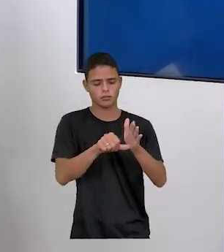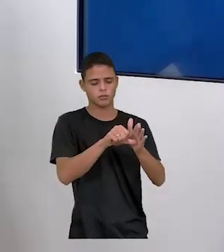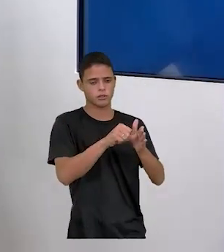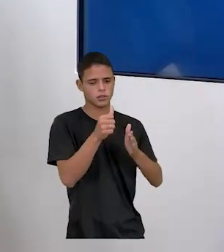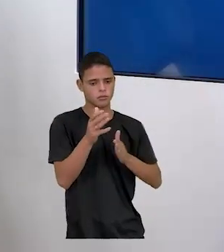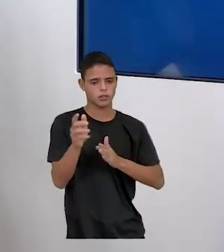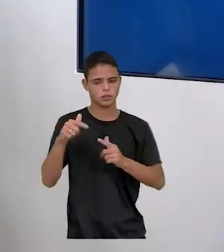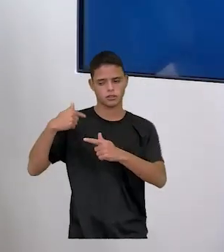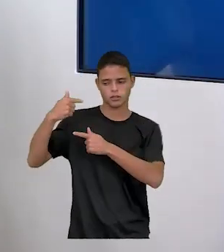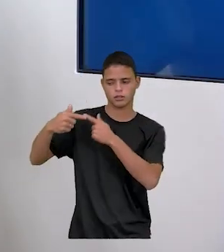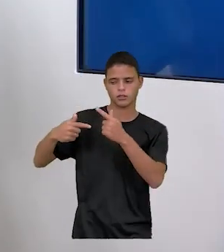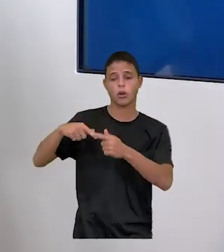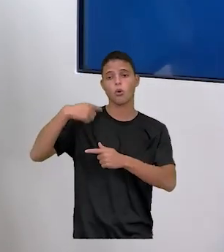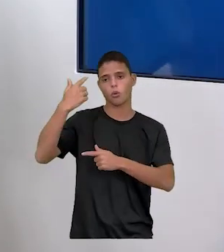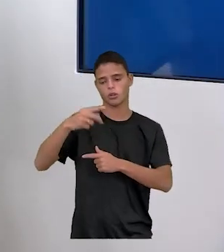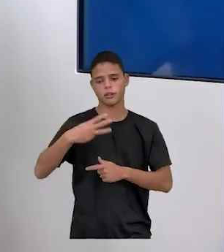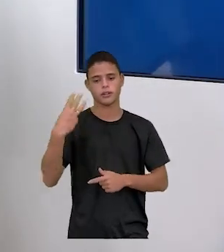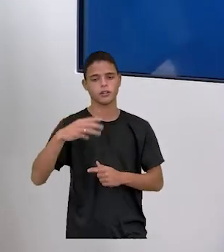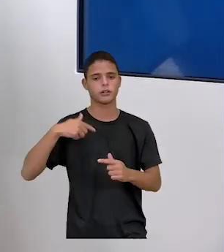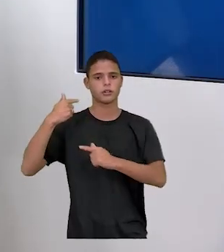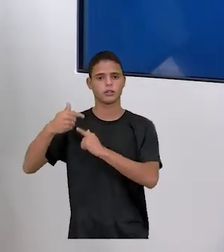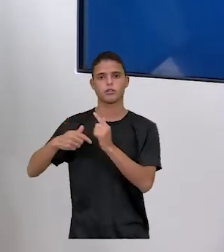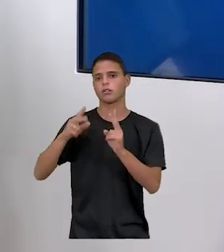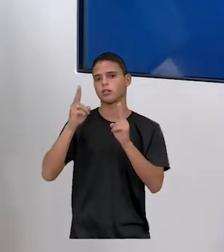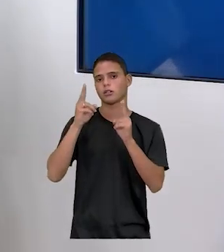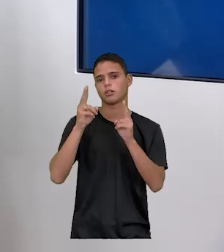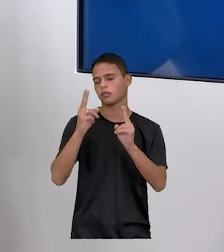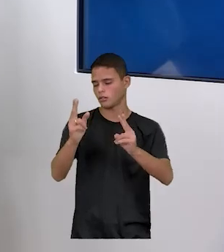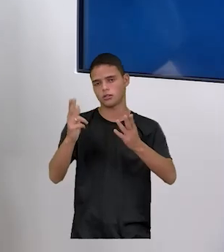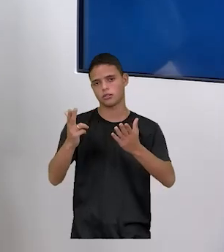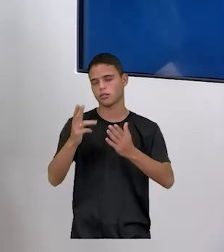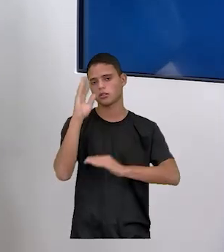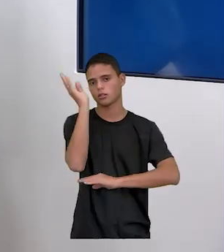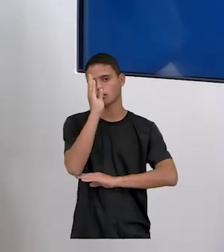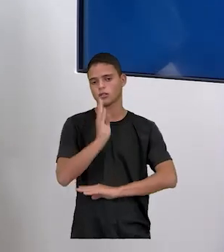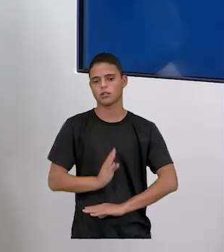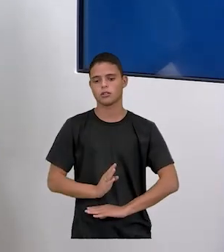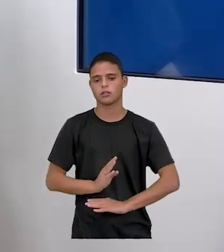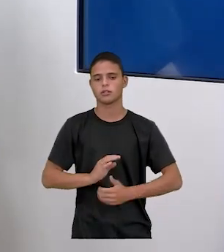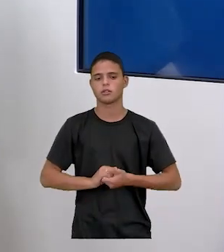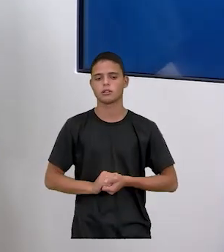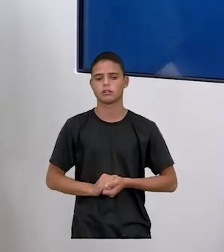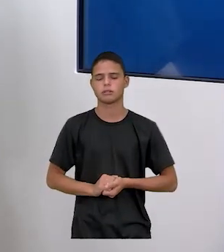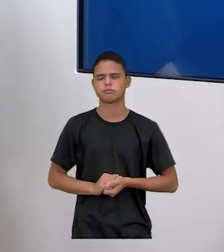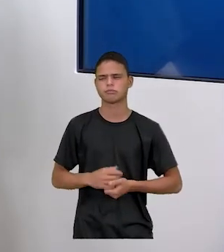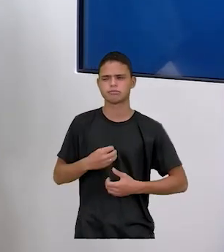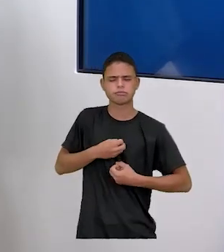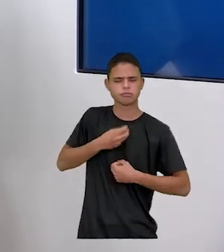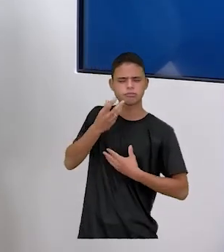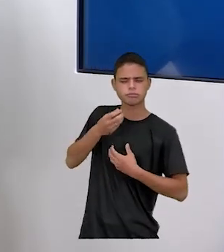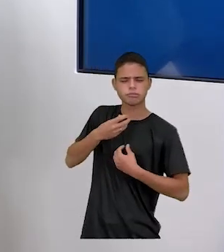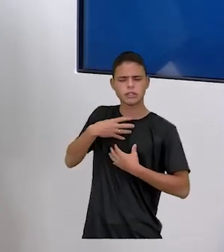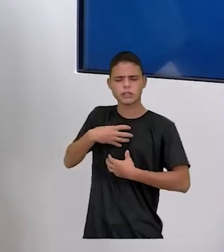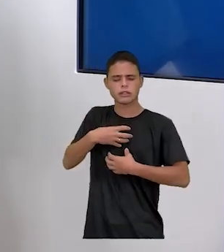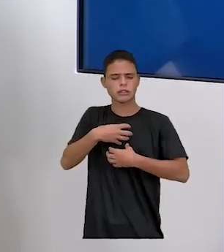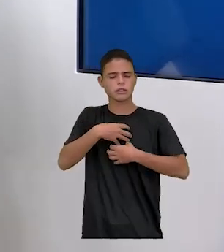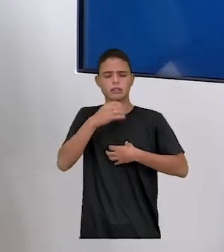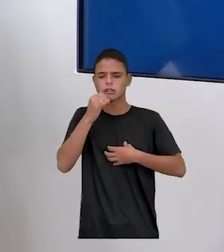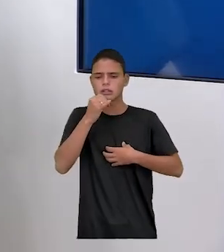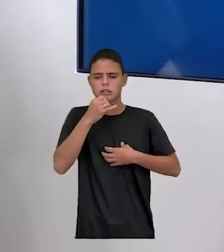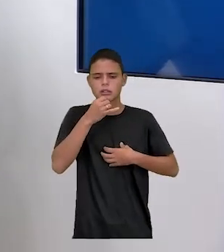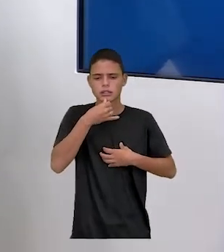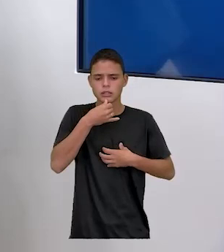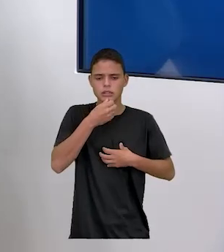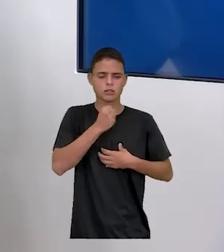geração, eles estão falando do mesmo Brasil. Só que... Sim, mas esse dá uma tristeza... Deste Brasil eu não